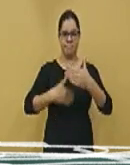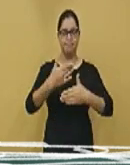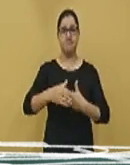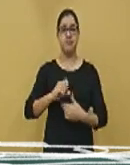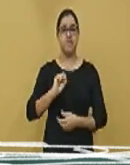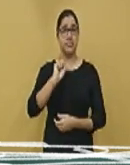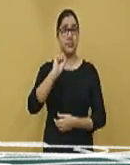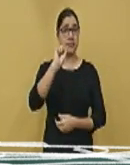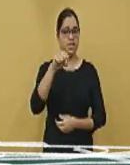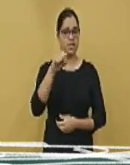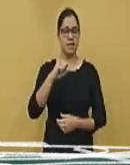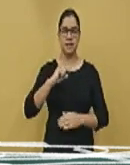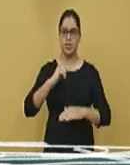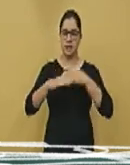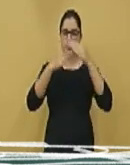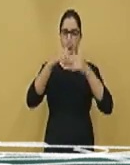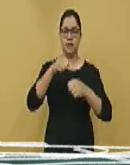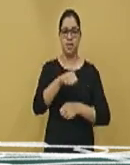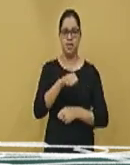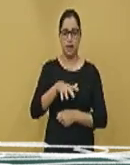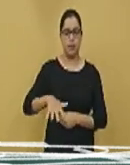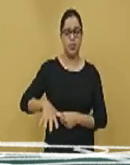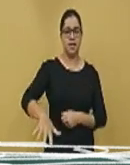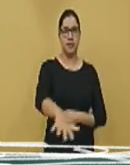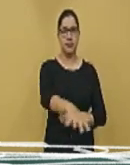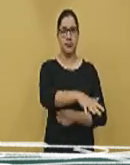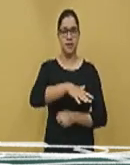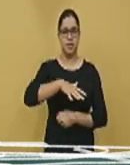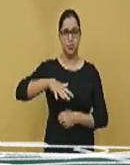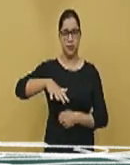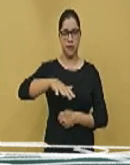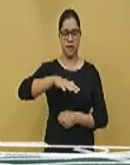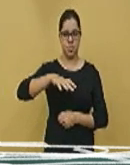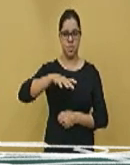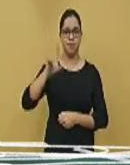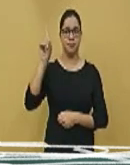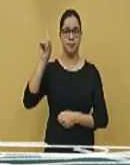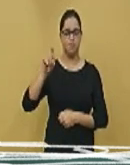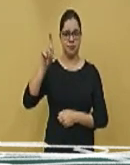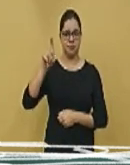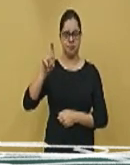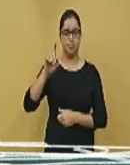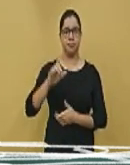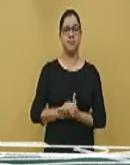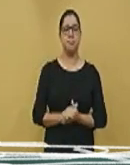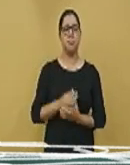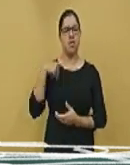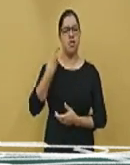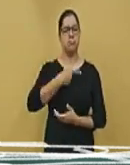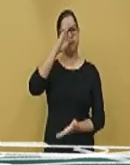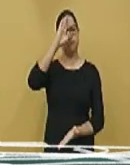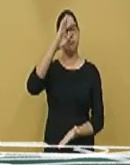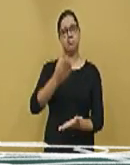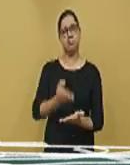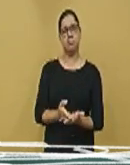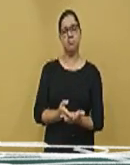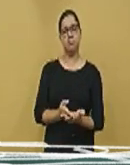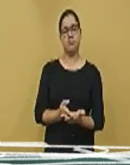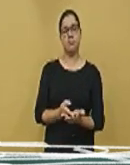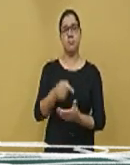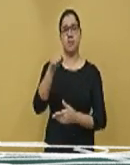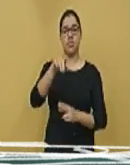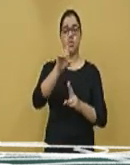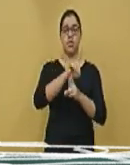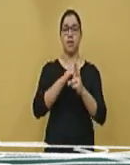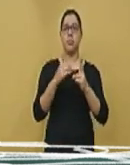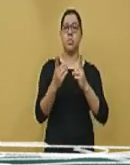no desenvolvimento regional aqui na região da Grande Dourados. Nós acreditamos que a UFGD